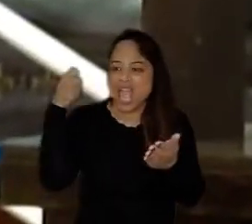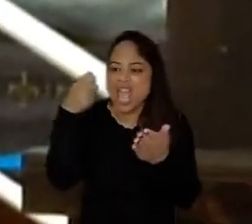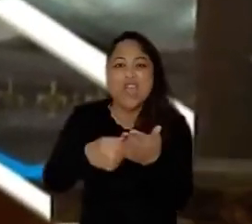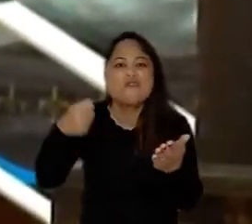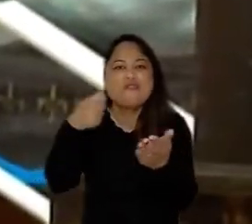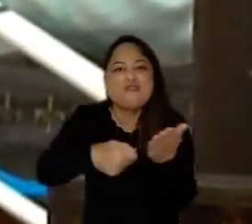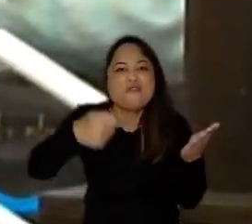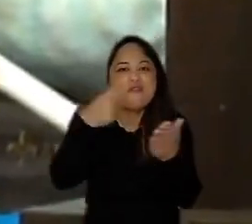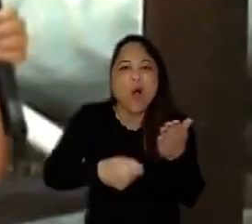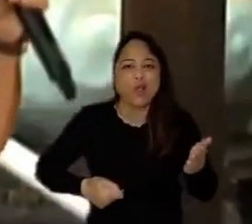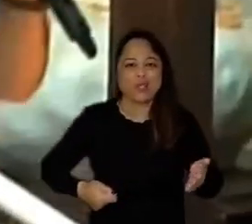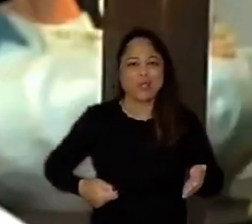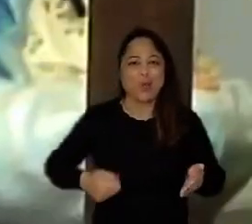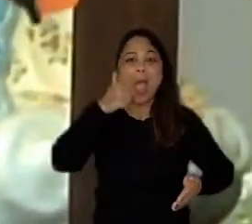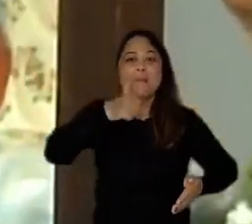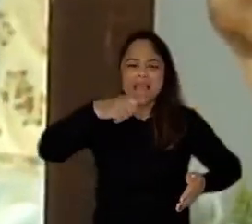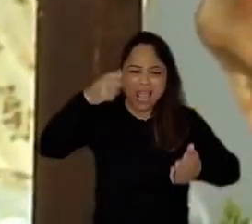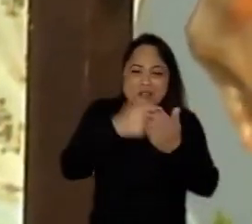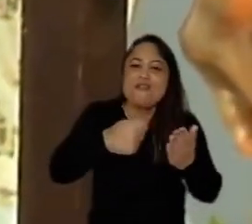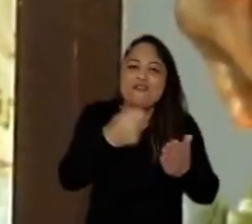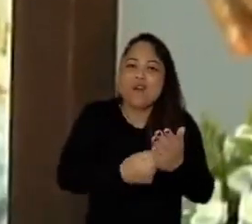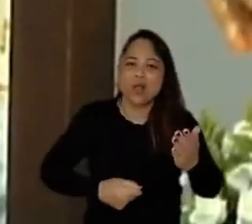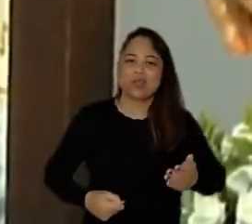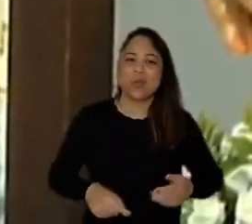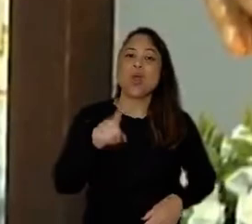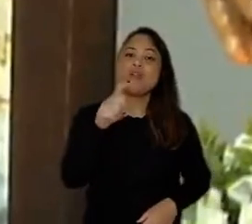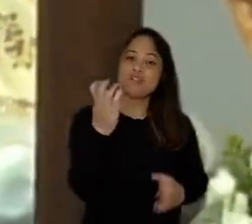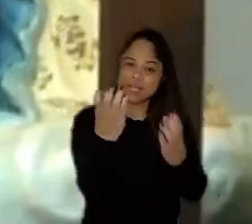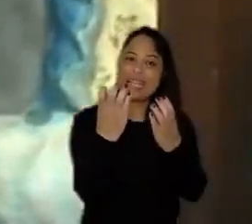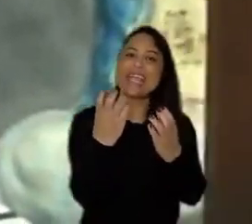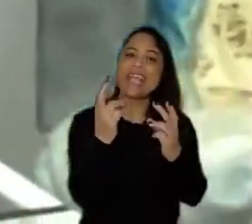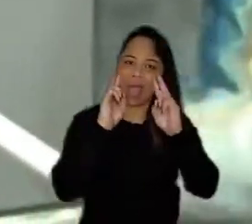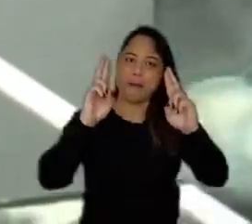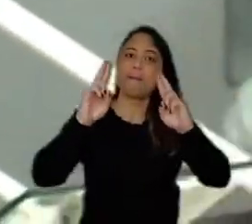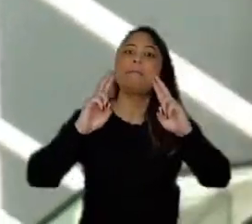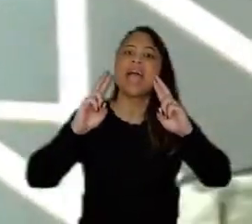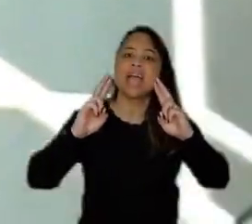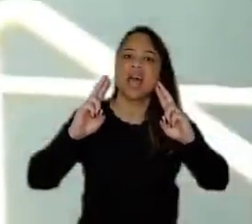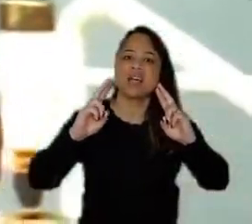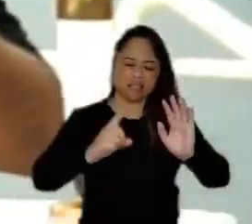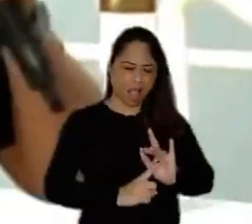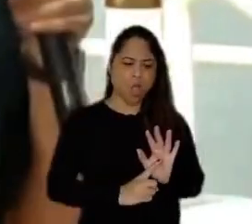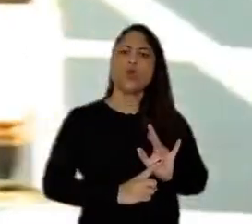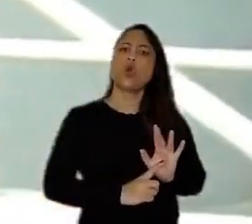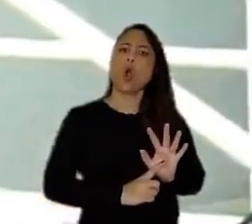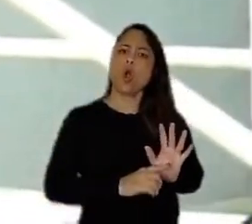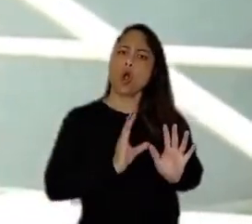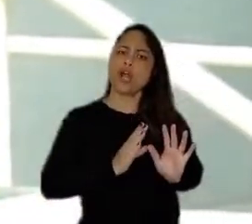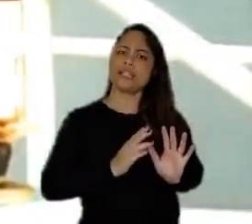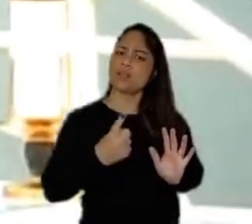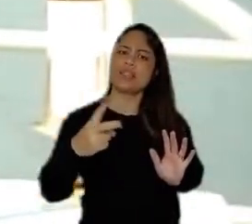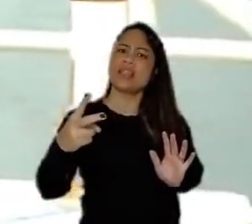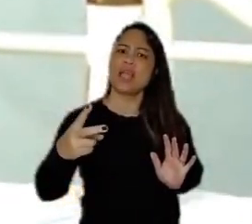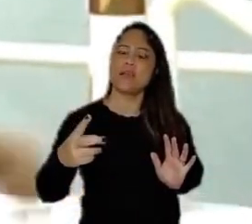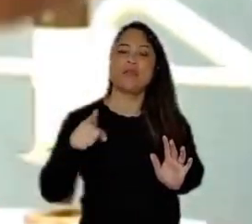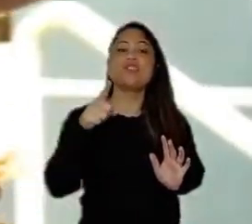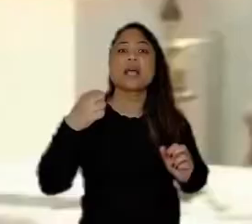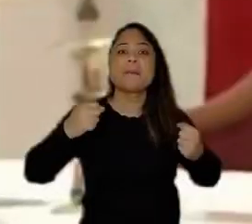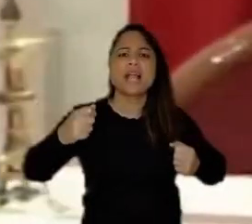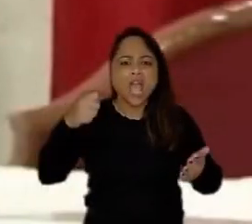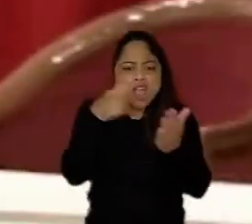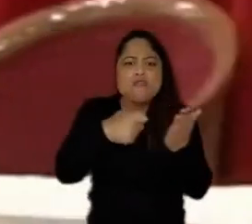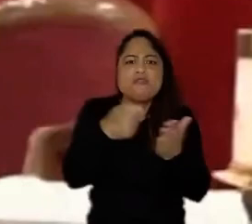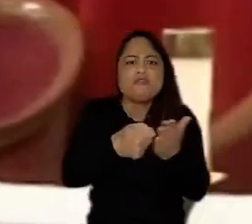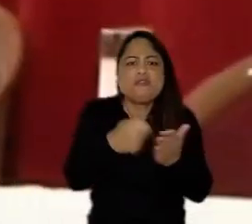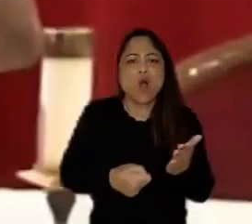esforço. Se você quer ter esperança acesa, tem que ter esforço. Fala para